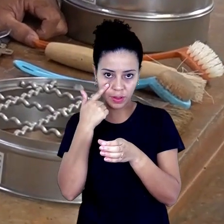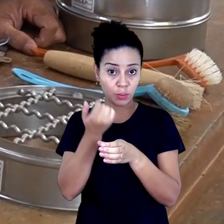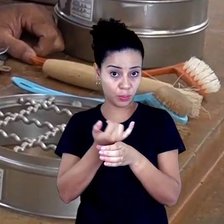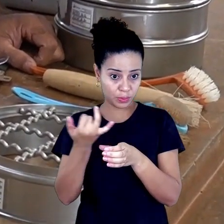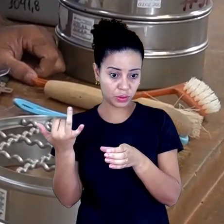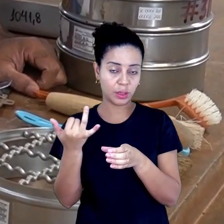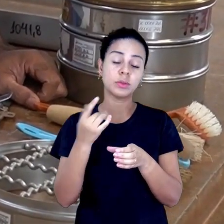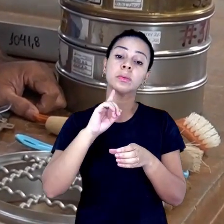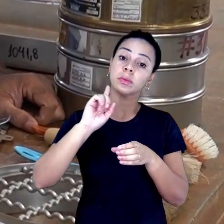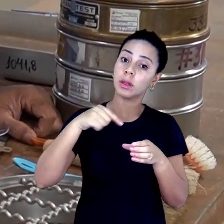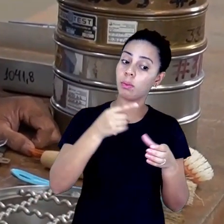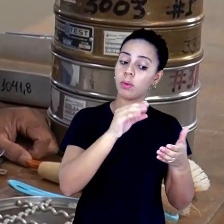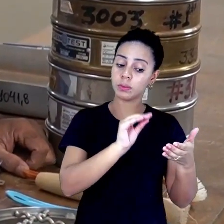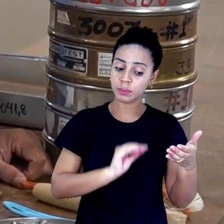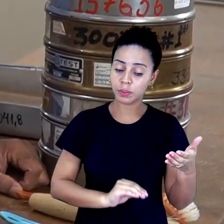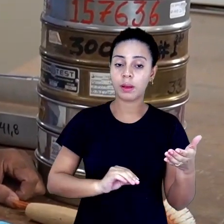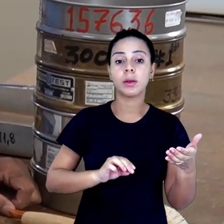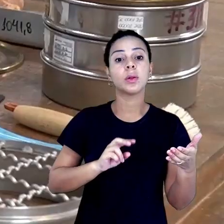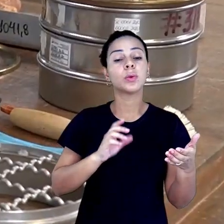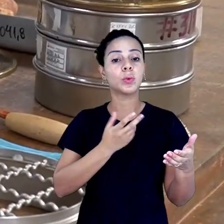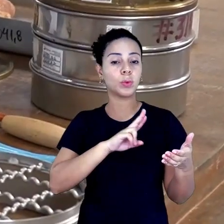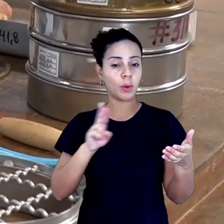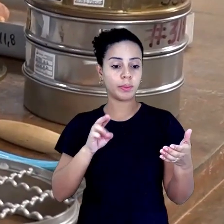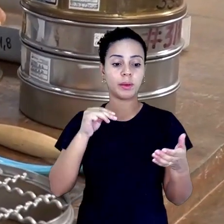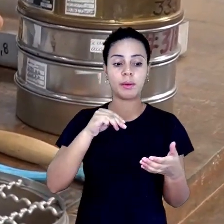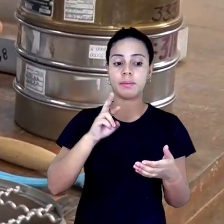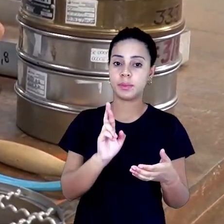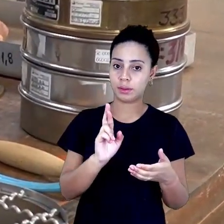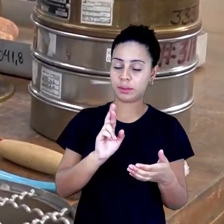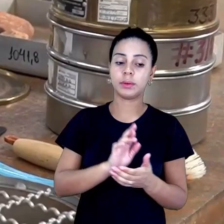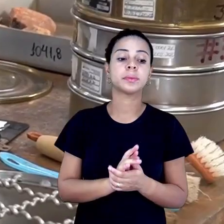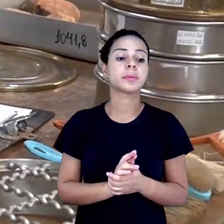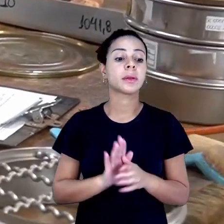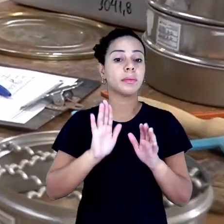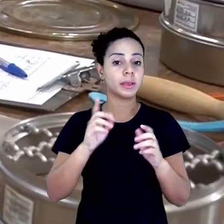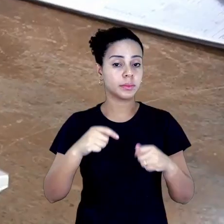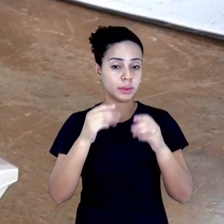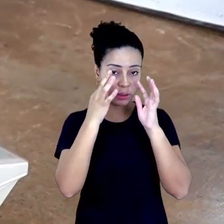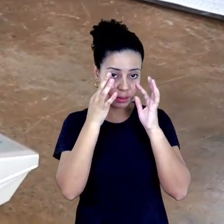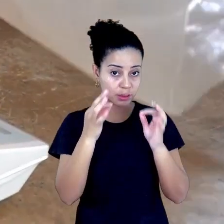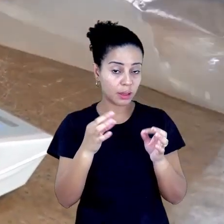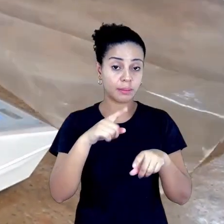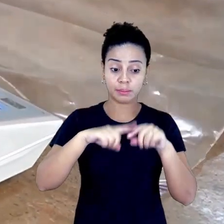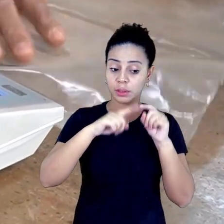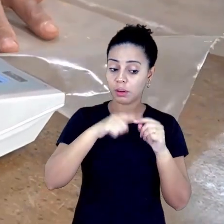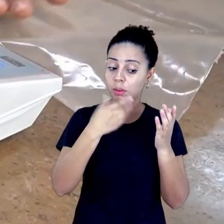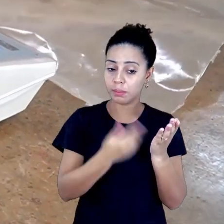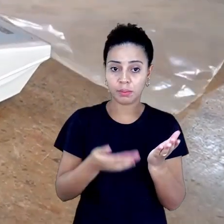de peneiras, anota-se como MR. Nesta etapa, deve-se atentar para não haver perda de